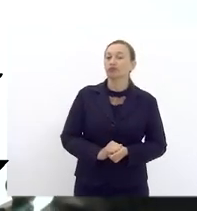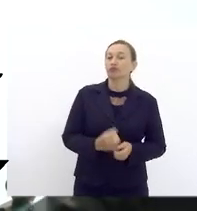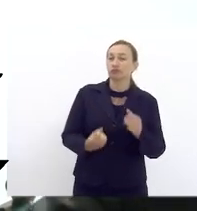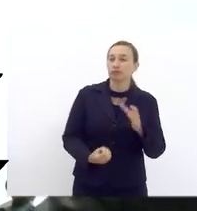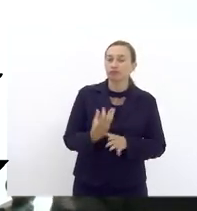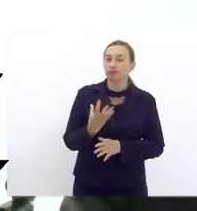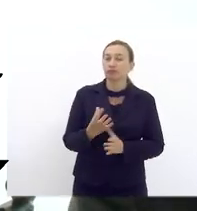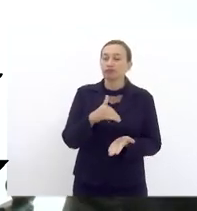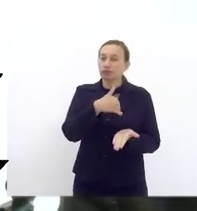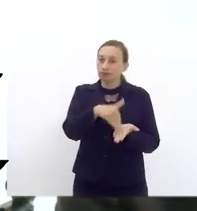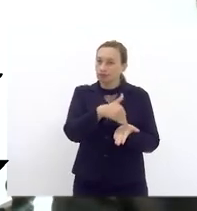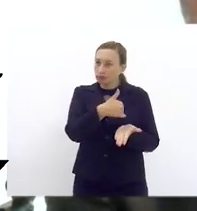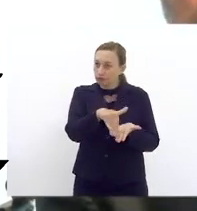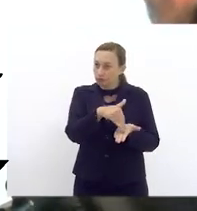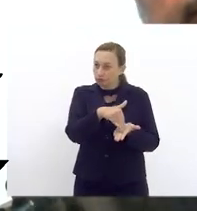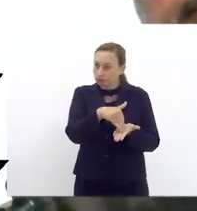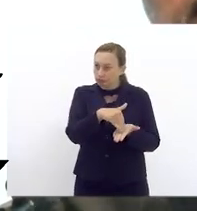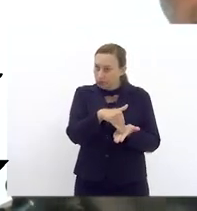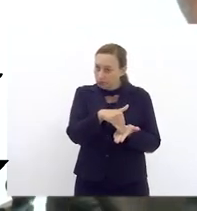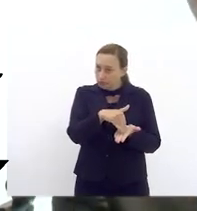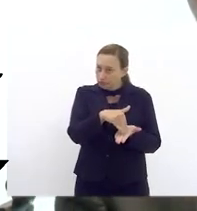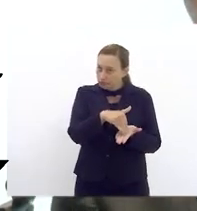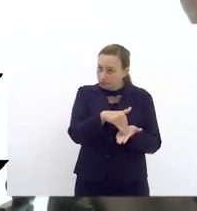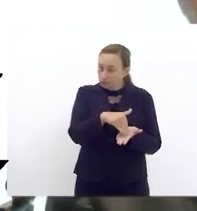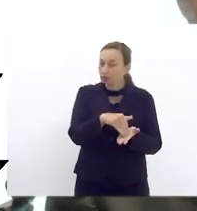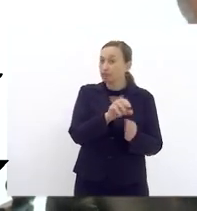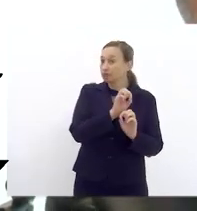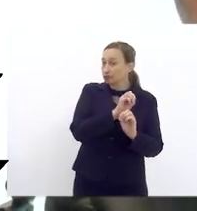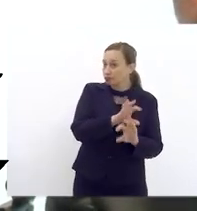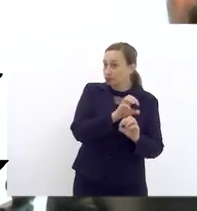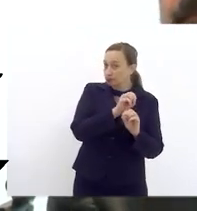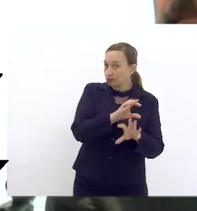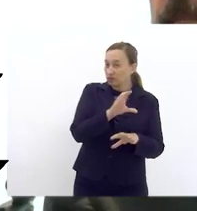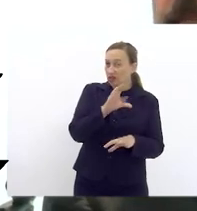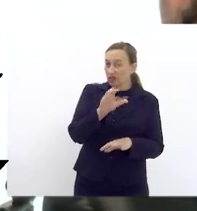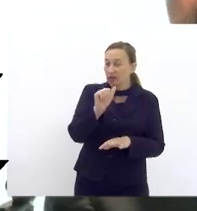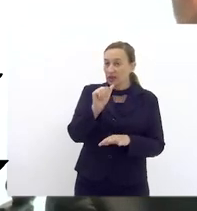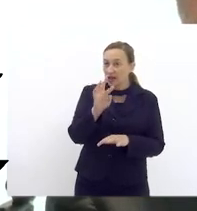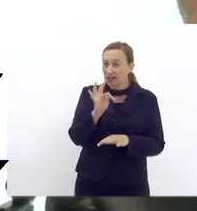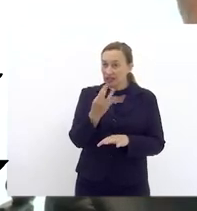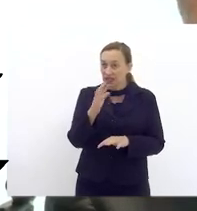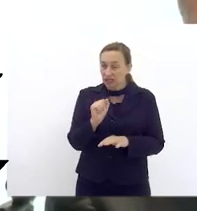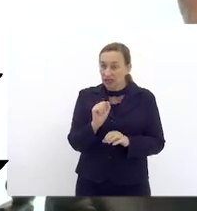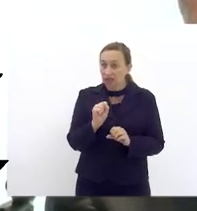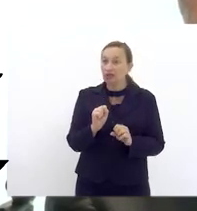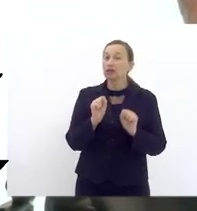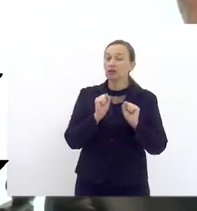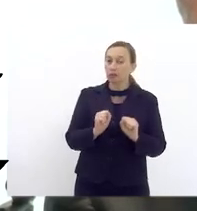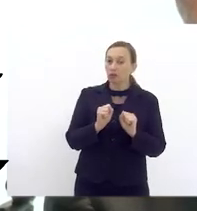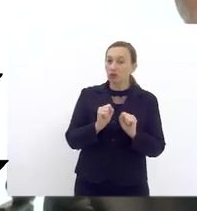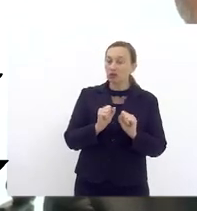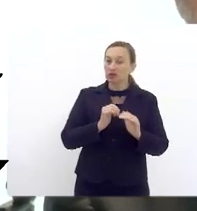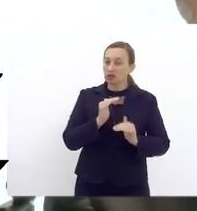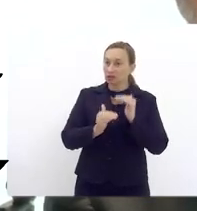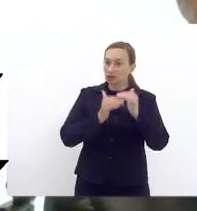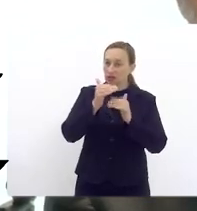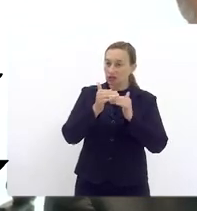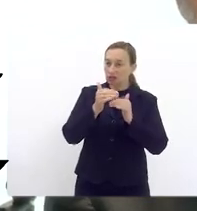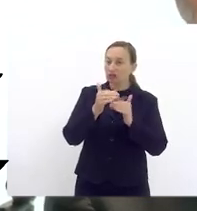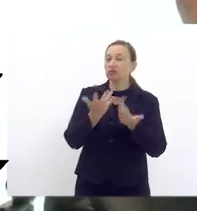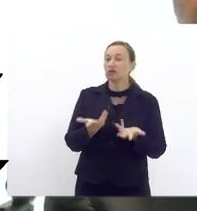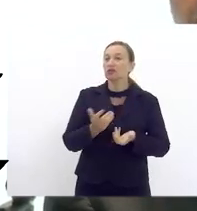a secretaria e com secretarias de educação cartilhas que possam estar avançando nessa direção